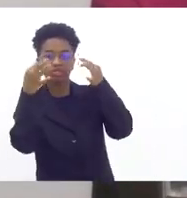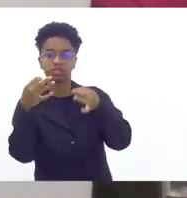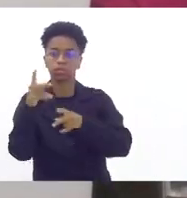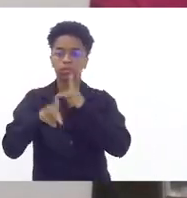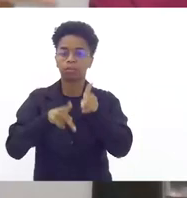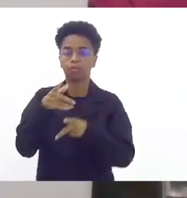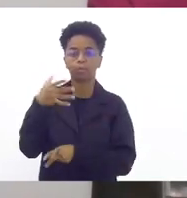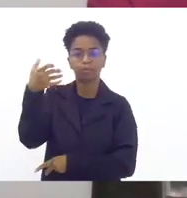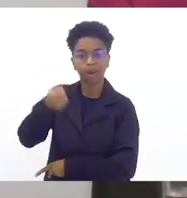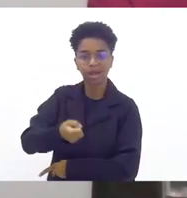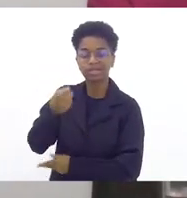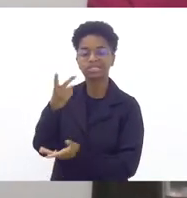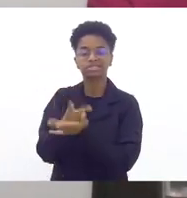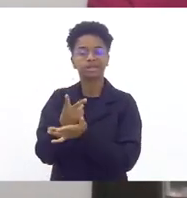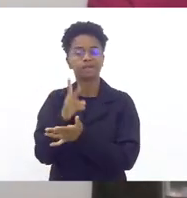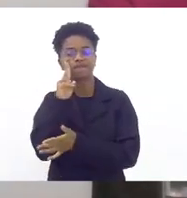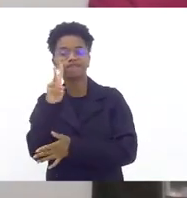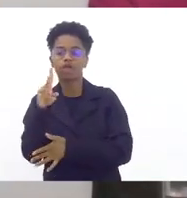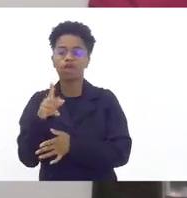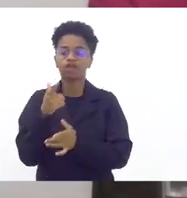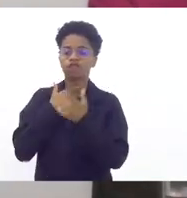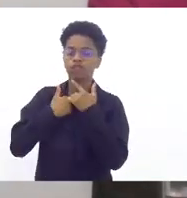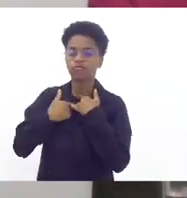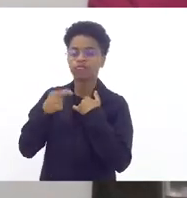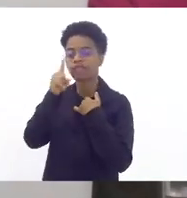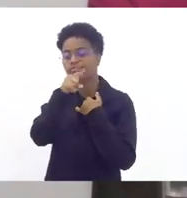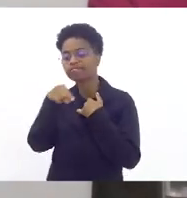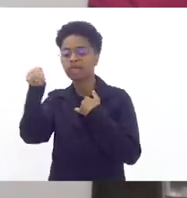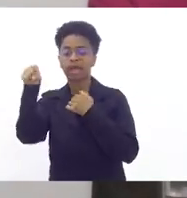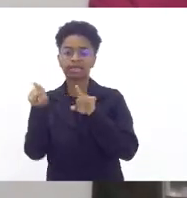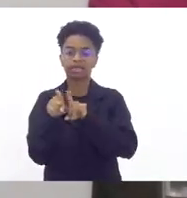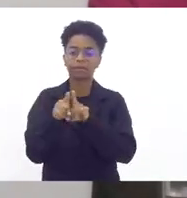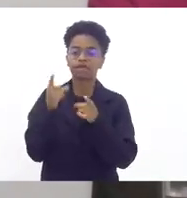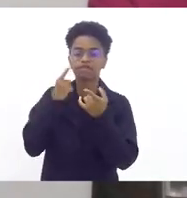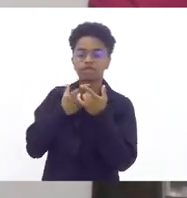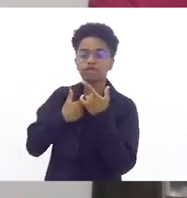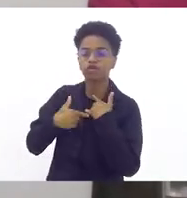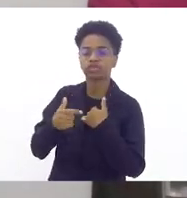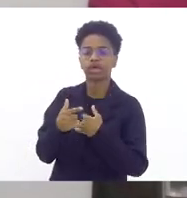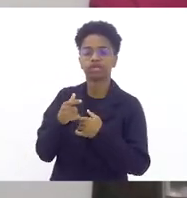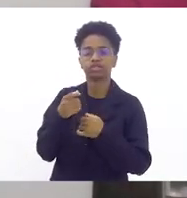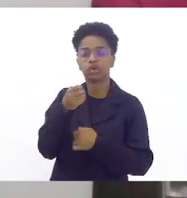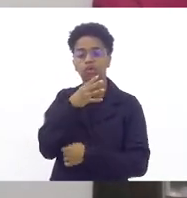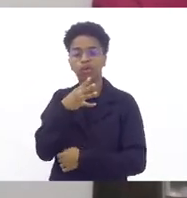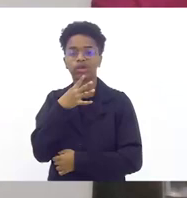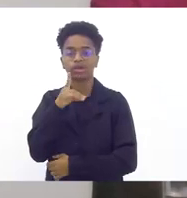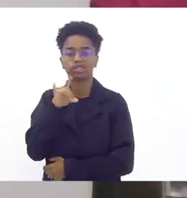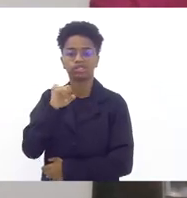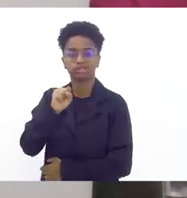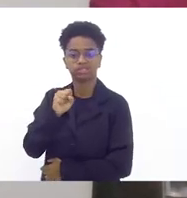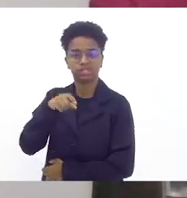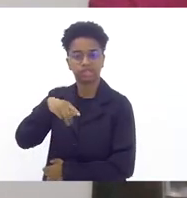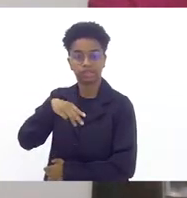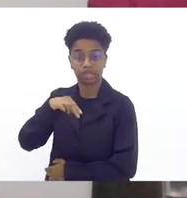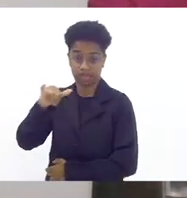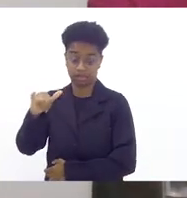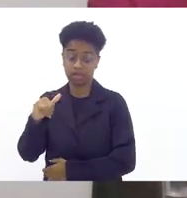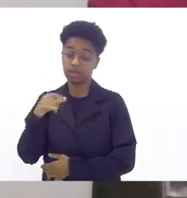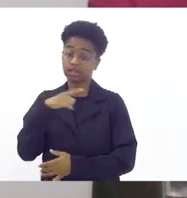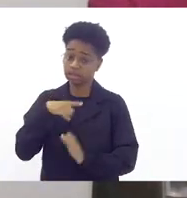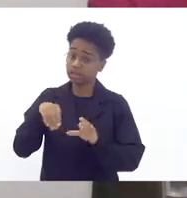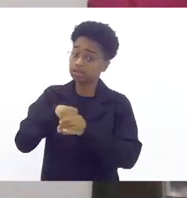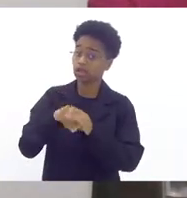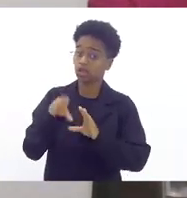sempre sobre o Nike que ele quer e a Disney World que um dia que ele tiver dinheiro ele quer estar lá. E isso está dentro do